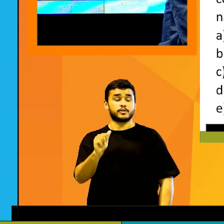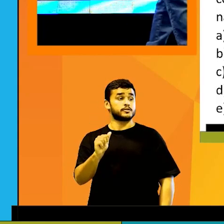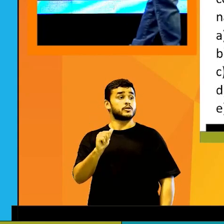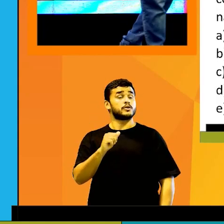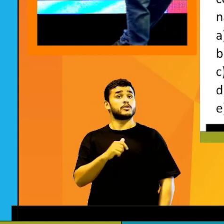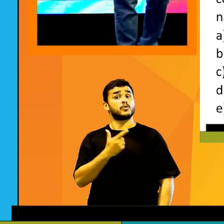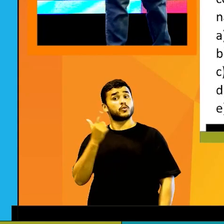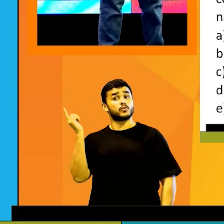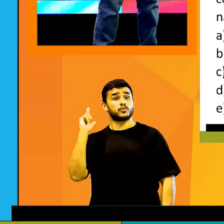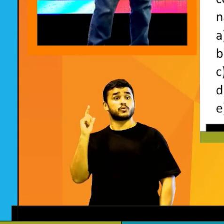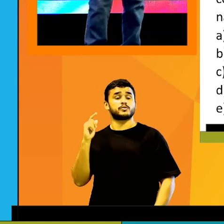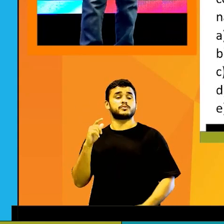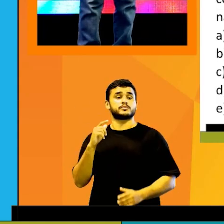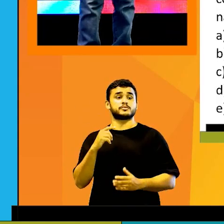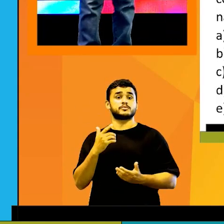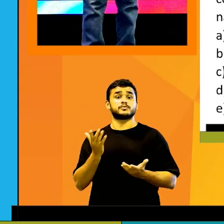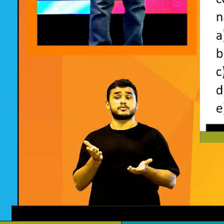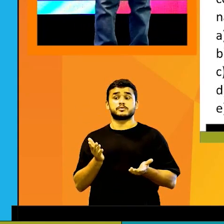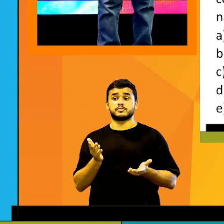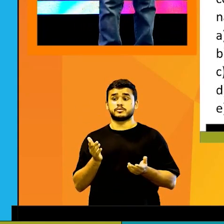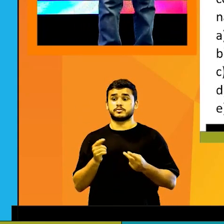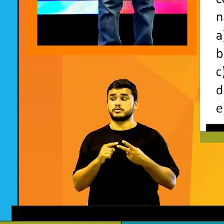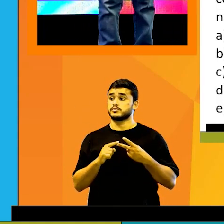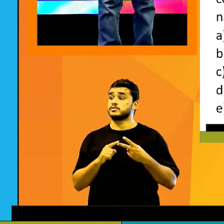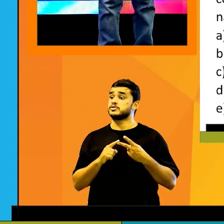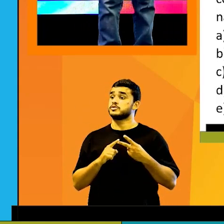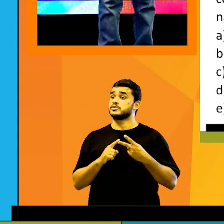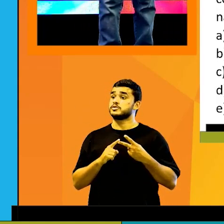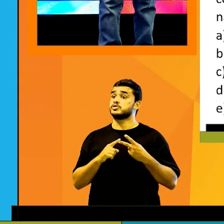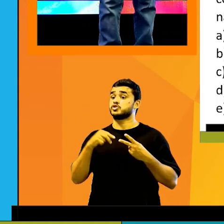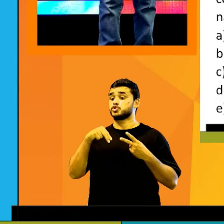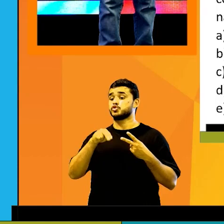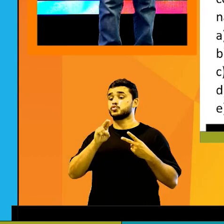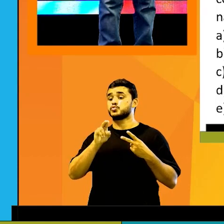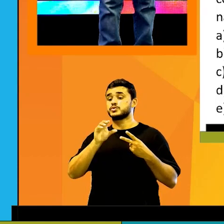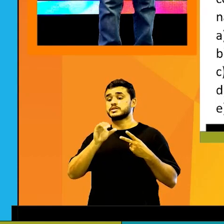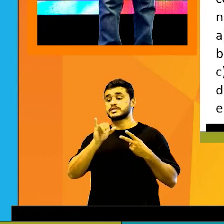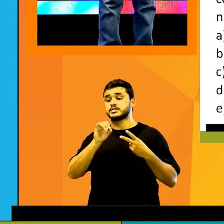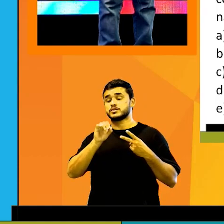2. Senhora, Lucíola e Diva.